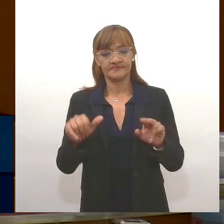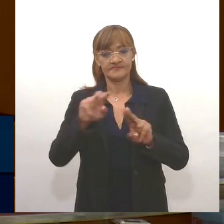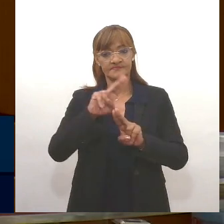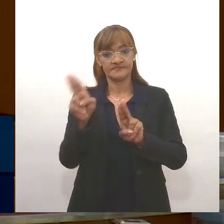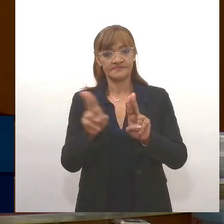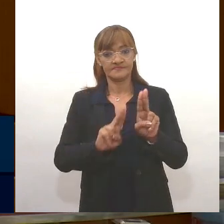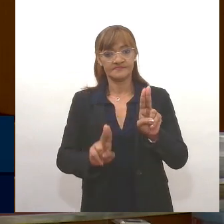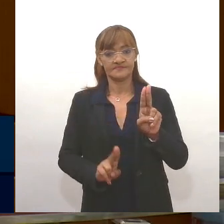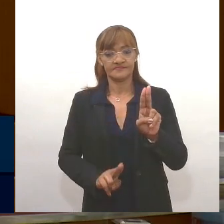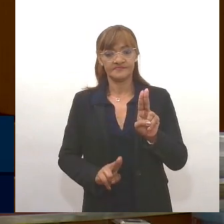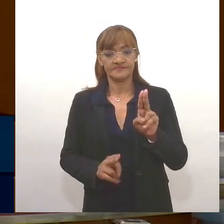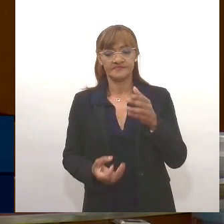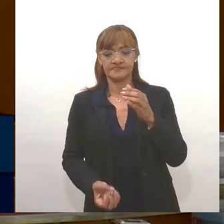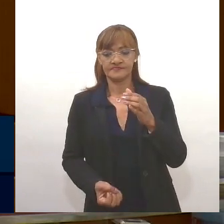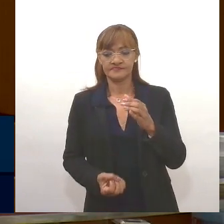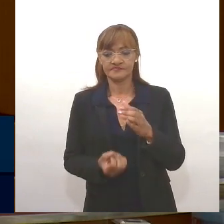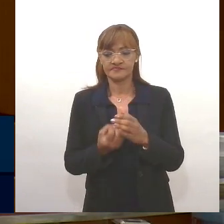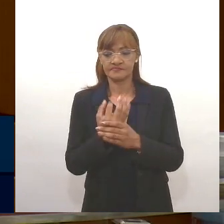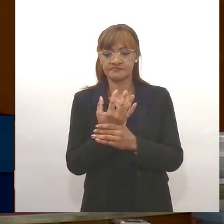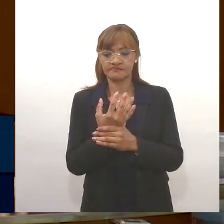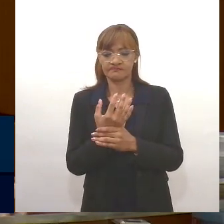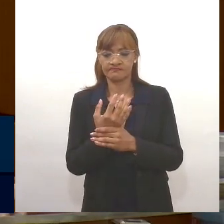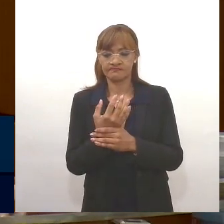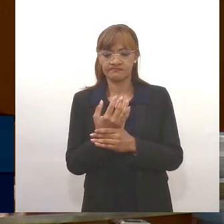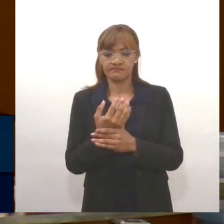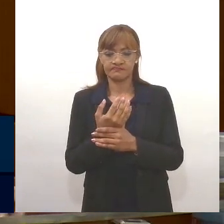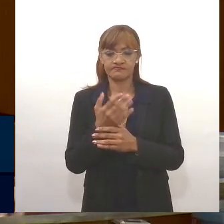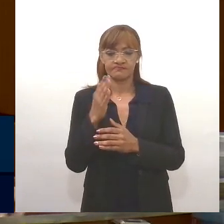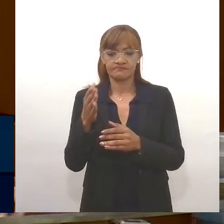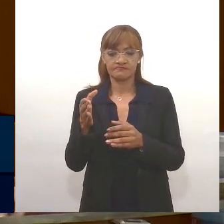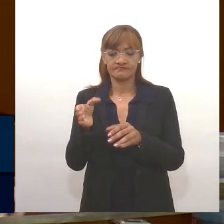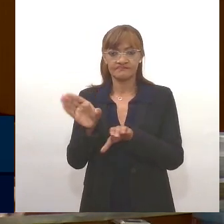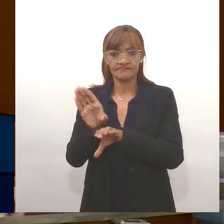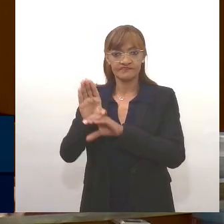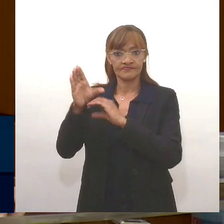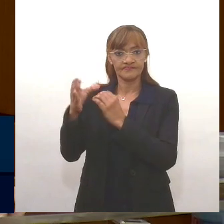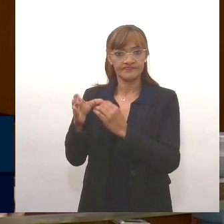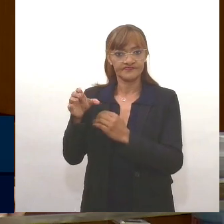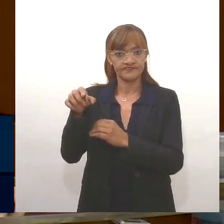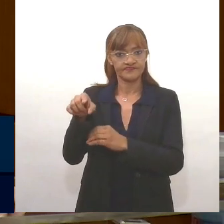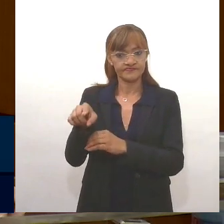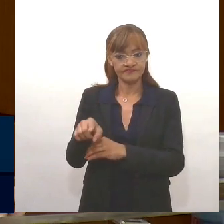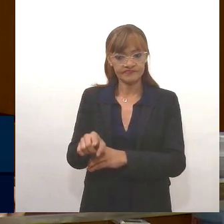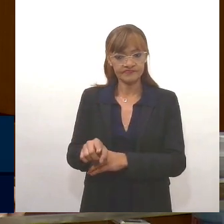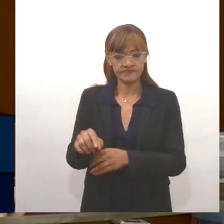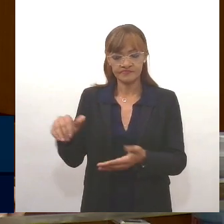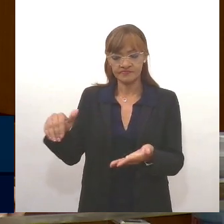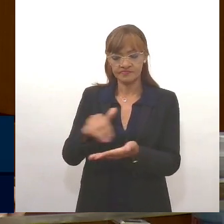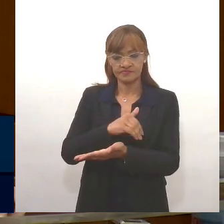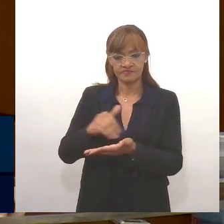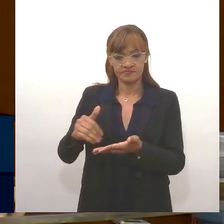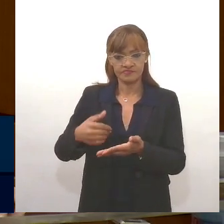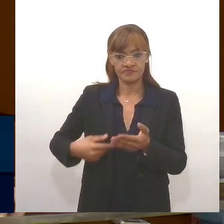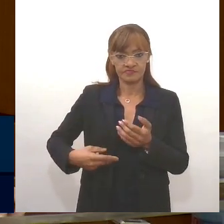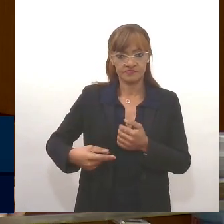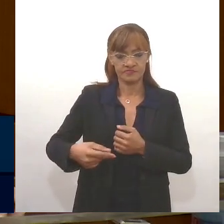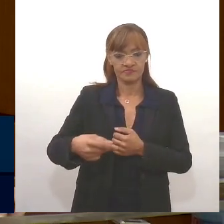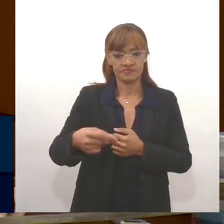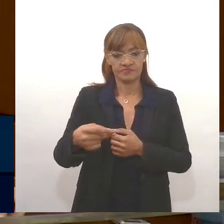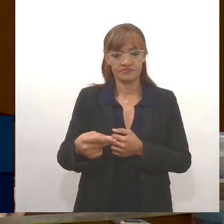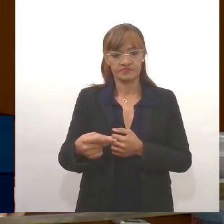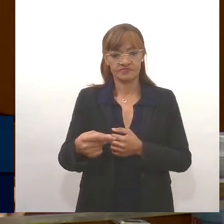recentemente um colegiado permanente de secretários gerais da mesa das